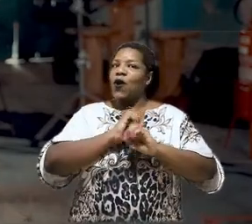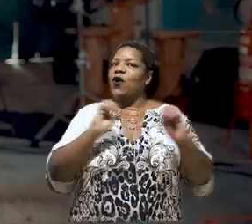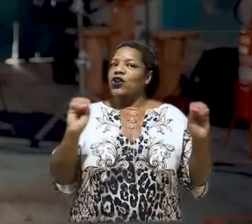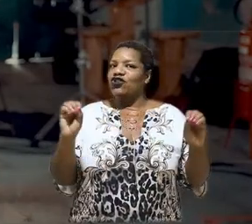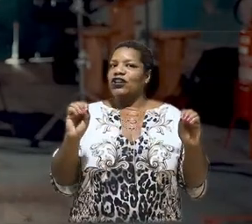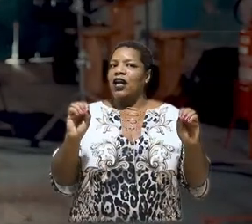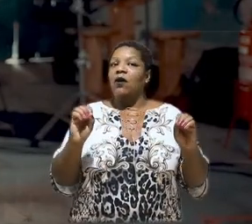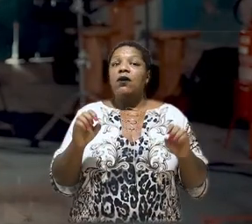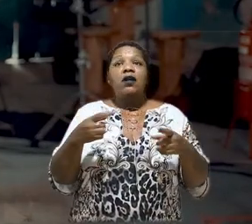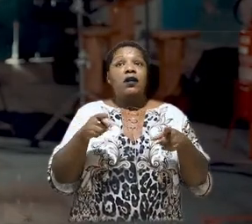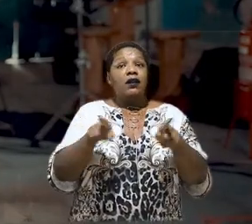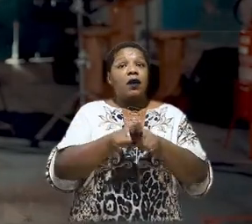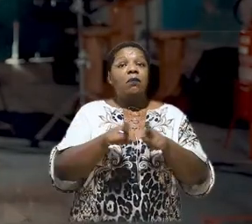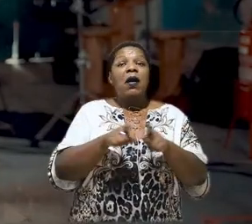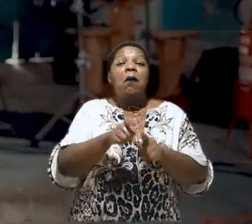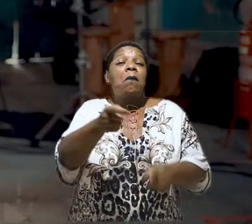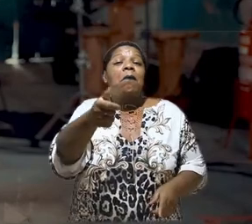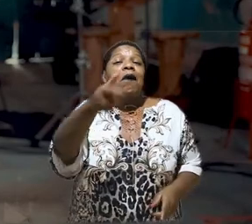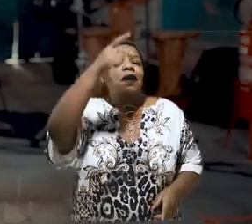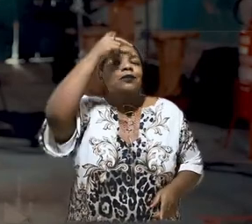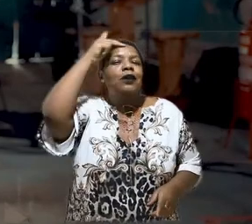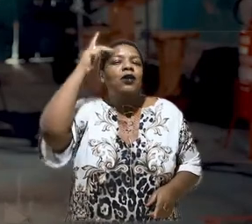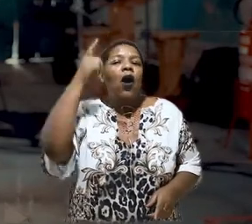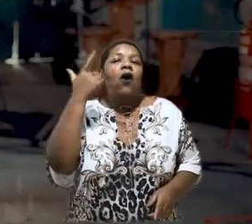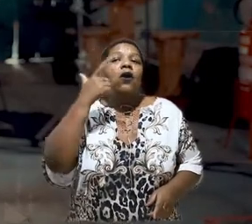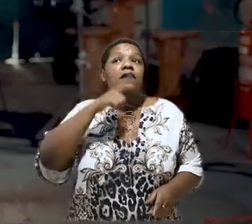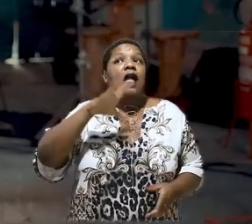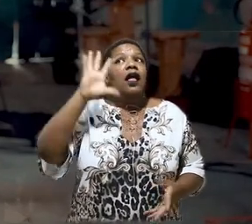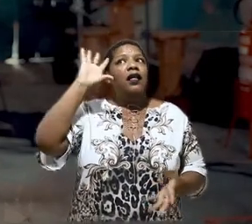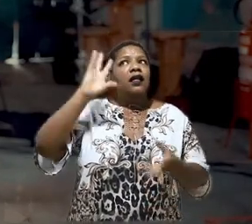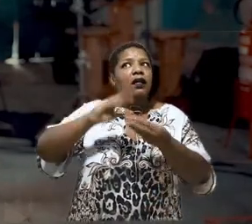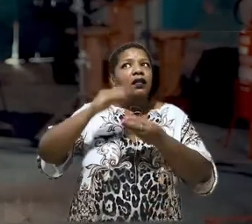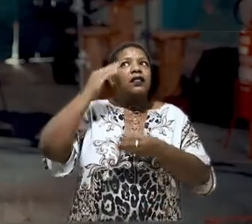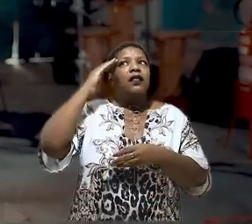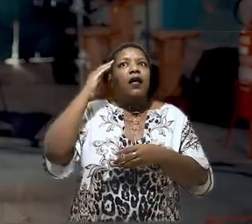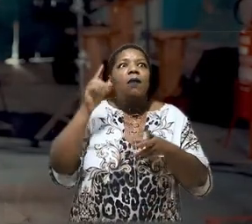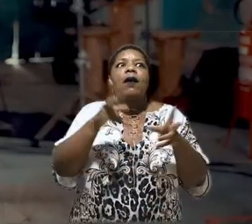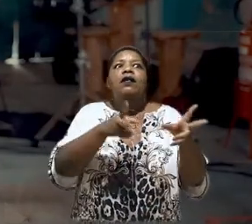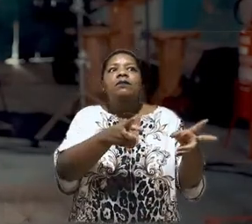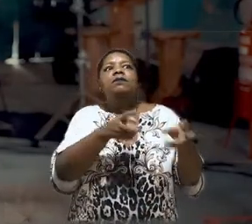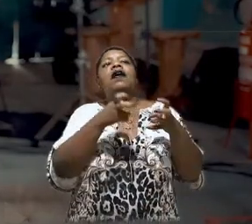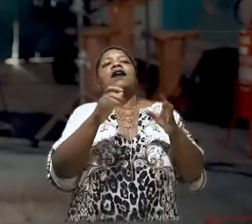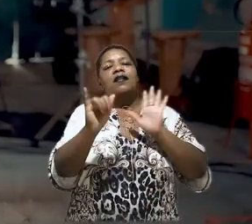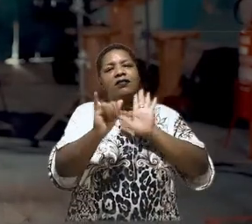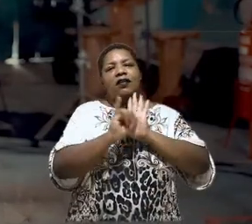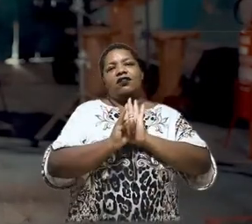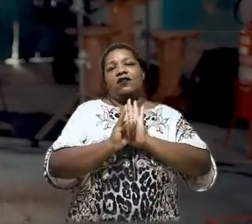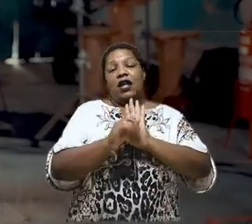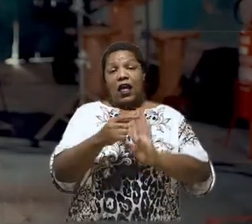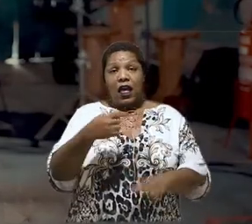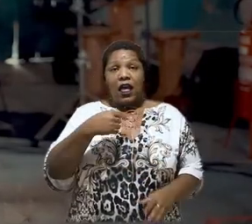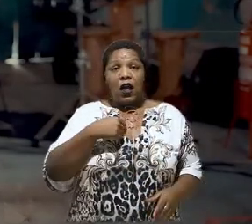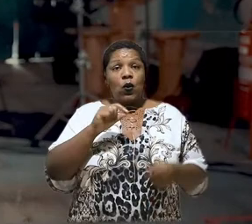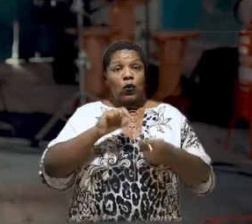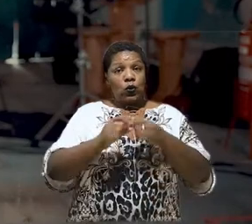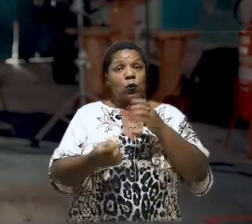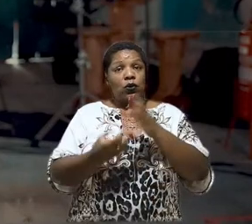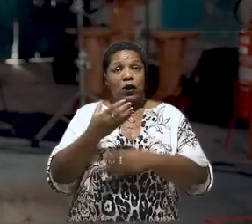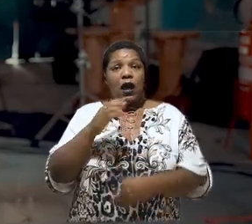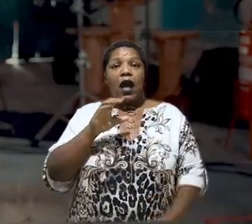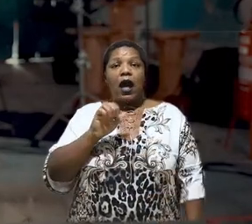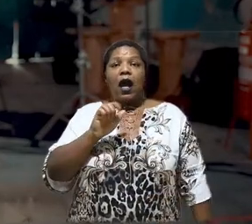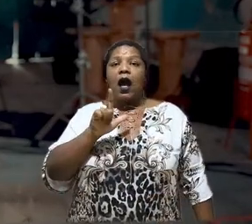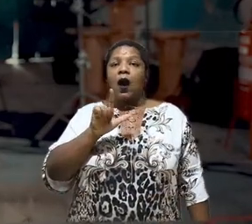construindo algo bem original e algo que poucas pessoas conseguem entender as referências mais que quando pega identifica eu